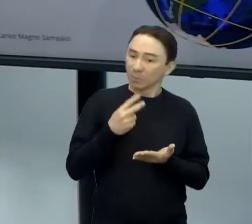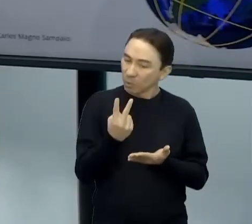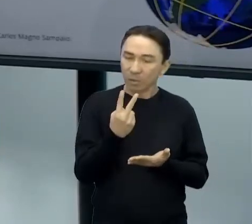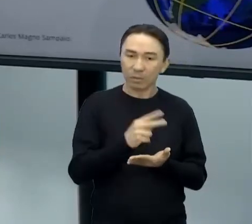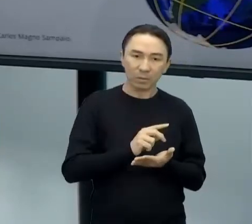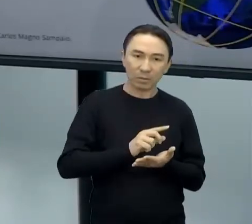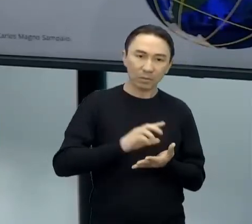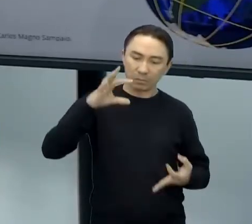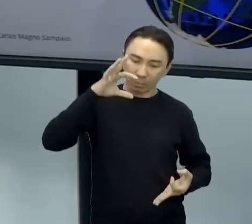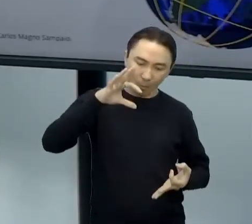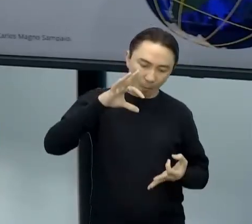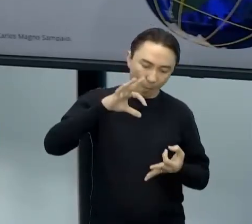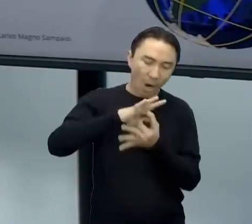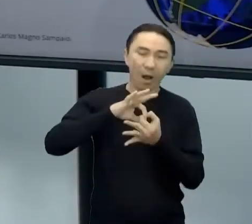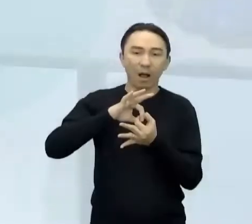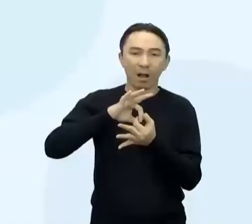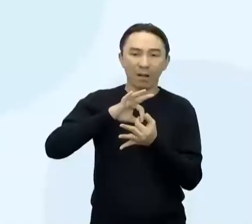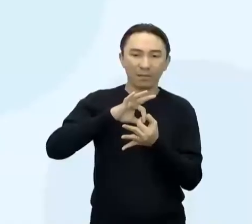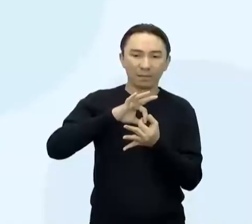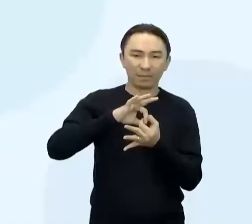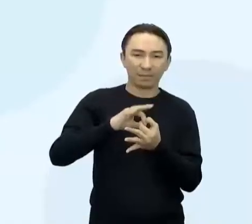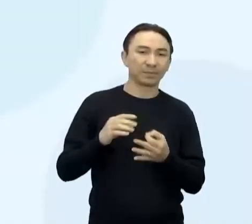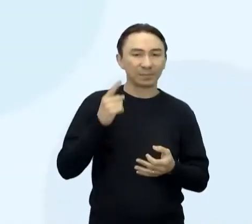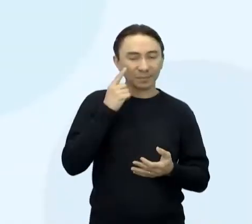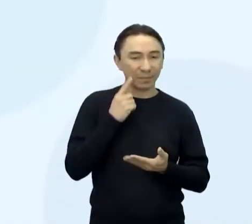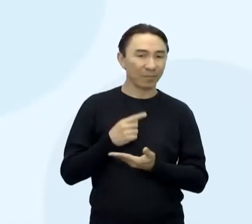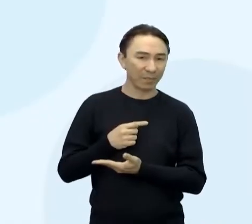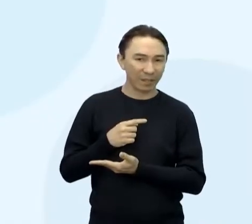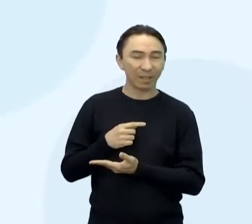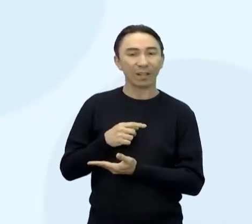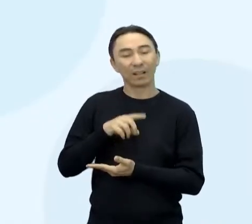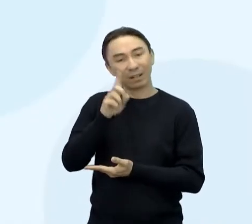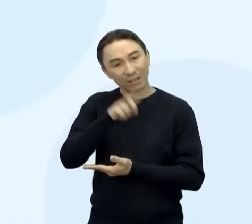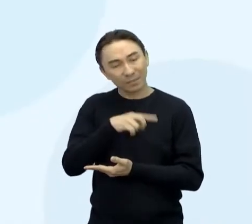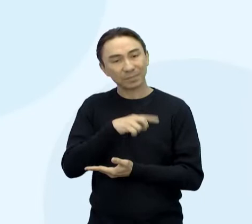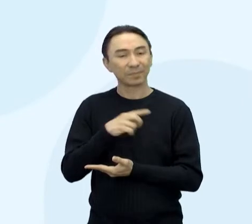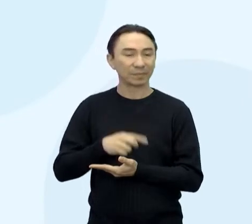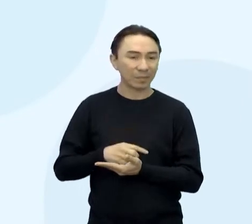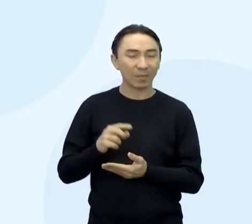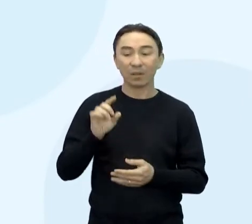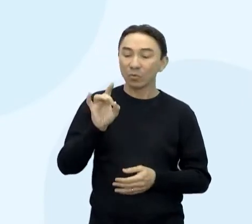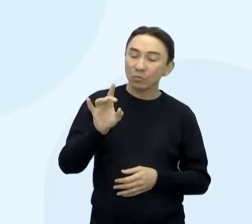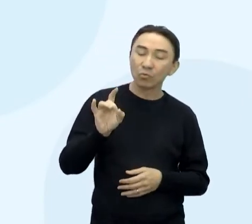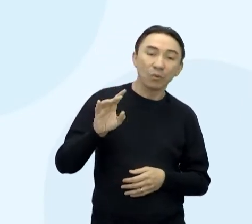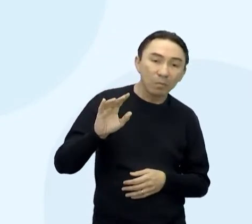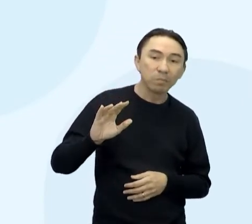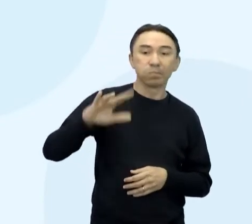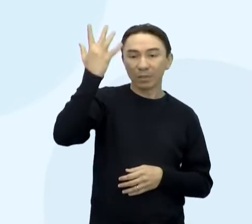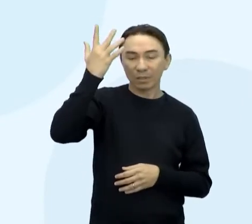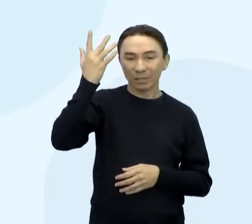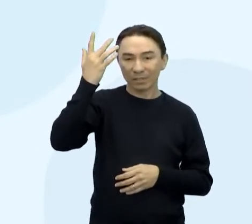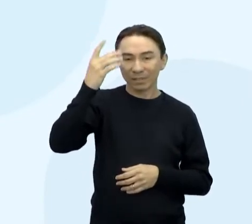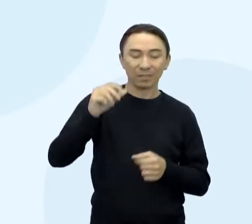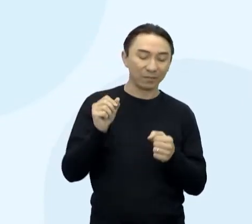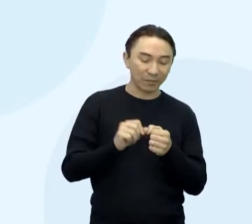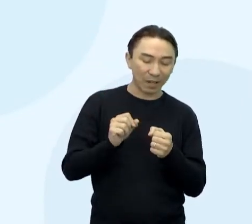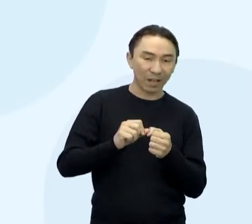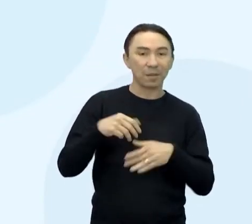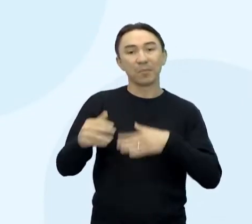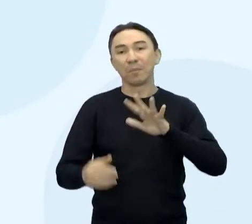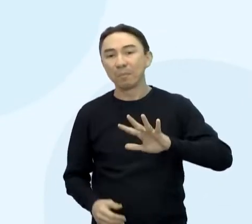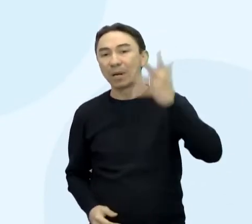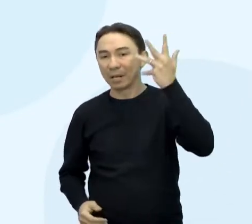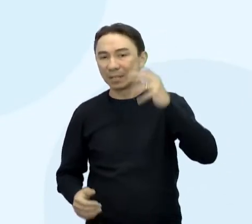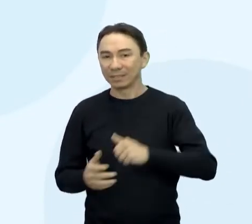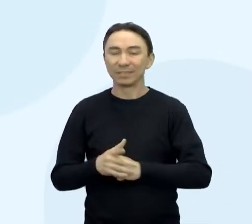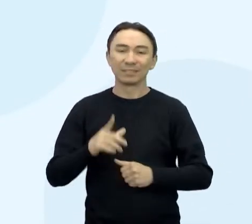coisas, é um par. Volta para a tela o para-ação e reação do peso. Então seria peso sempre vertical para baixo, já falei isso para